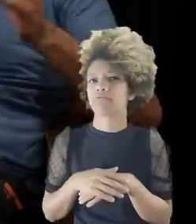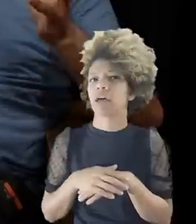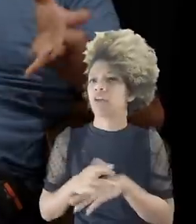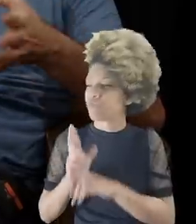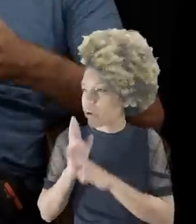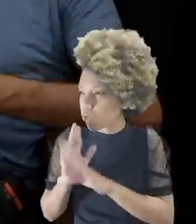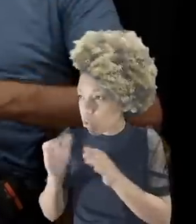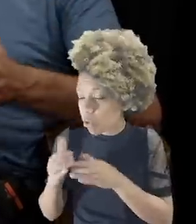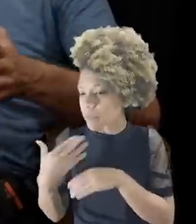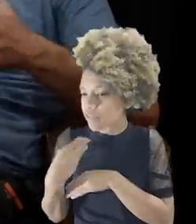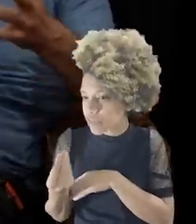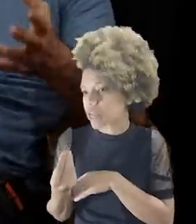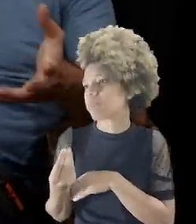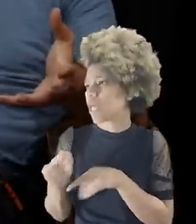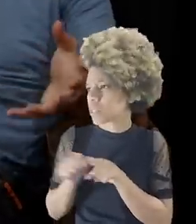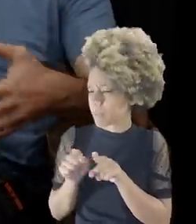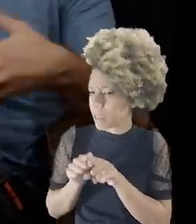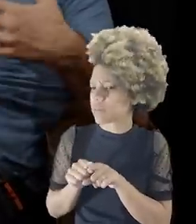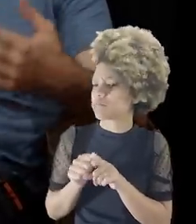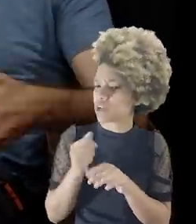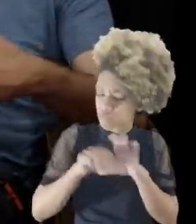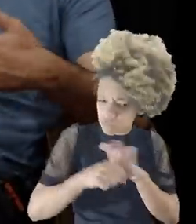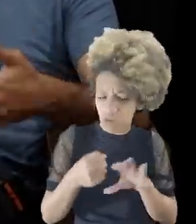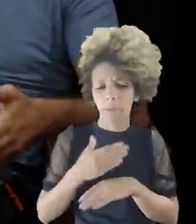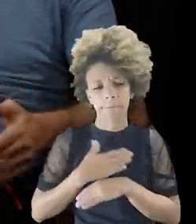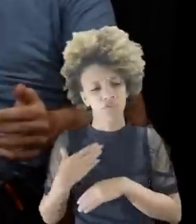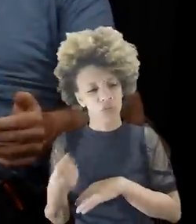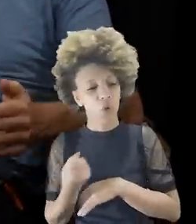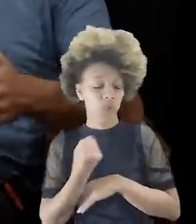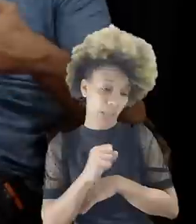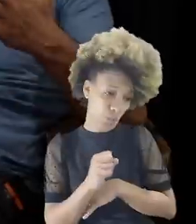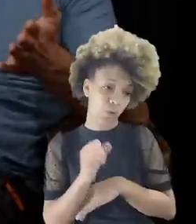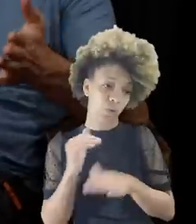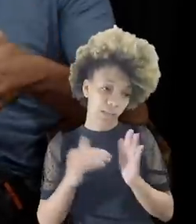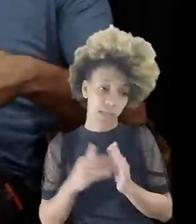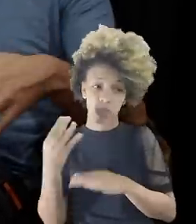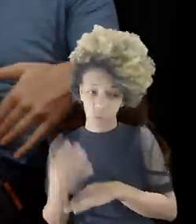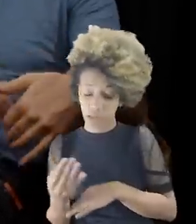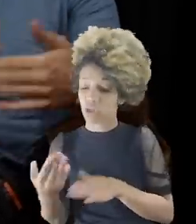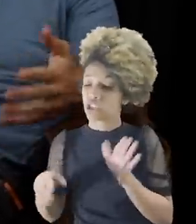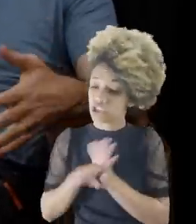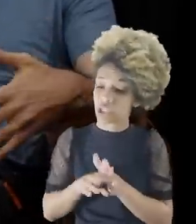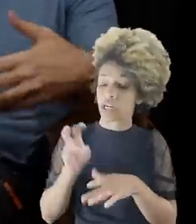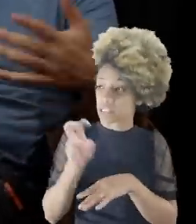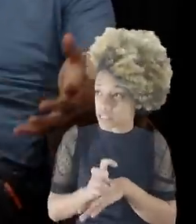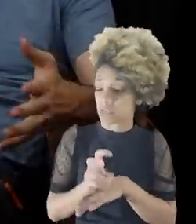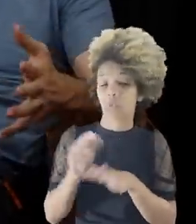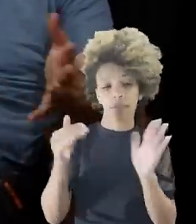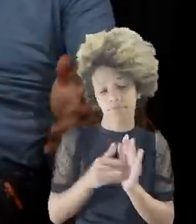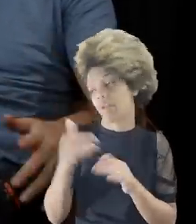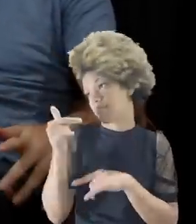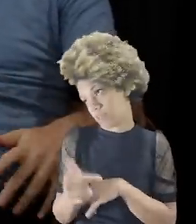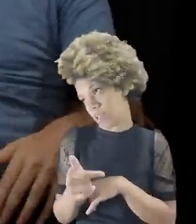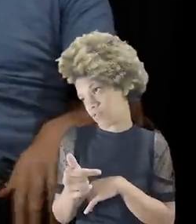sofre um clube e tal e o filho dele sócio também tava jogando falou Pô mas meu filho estuda quatro chega para treinar cinco treinar